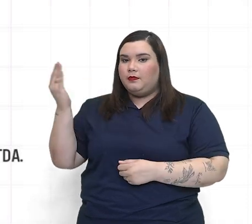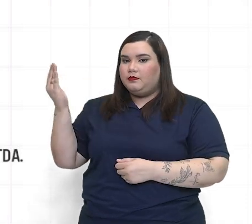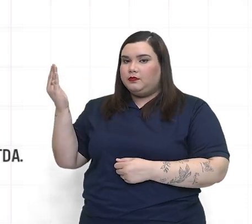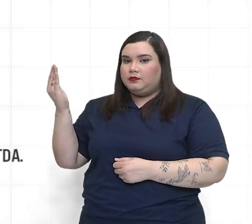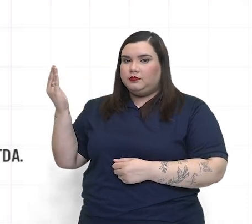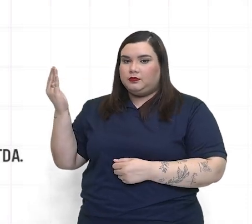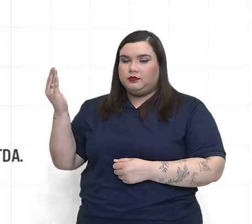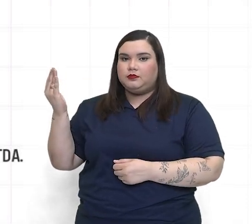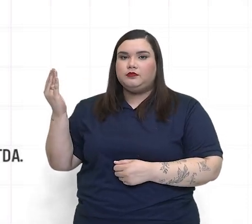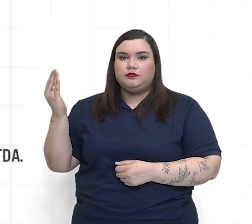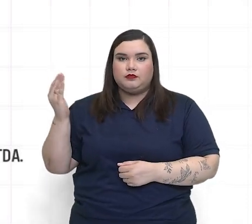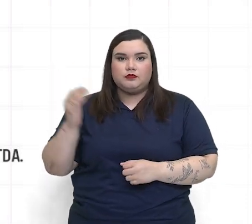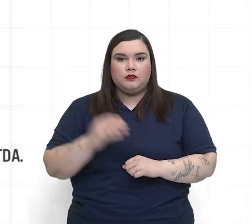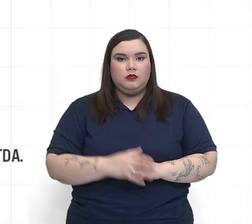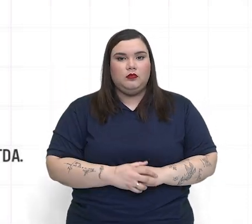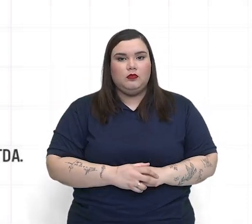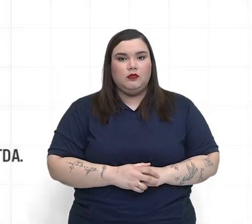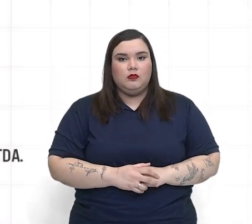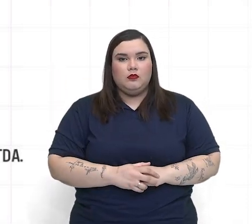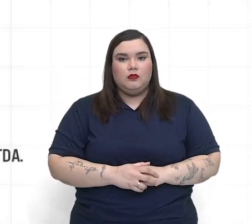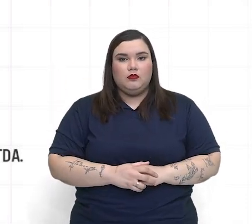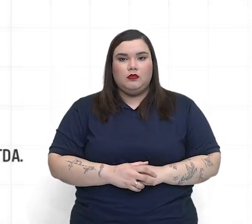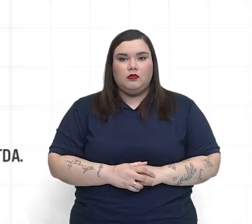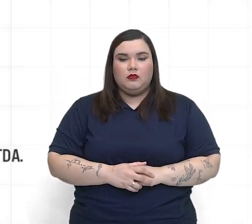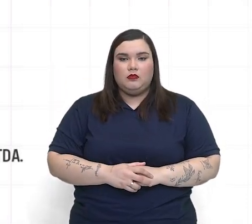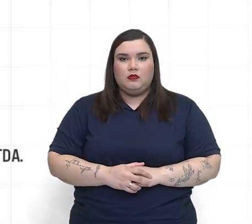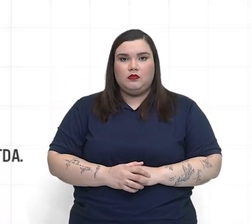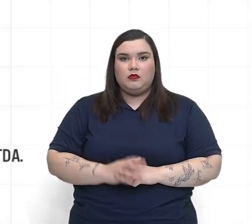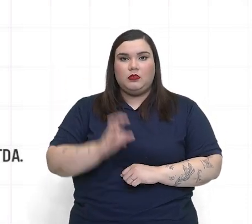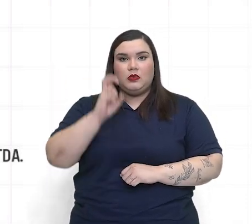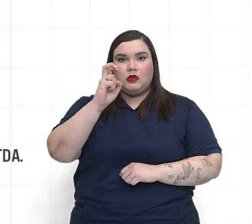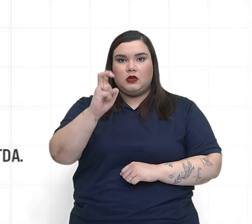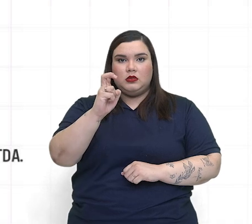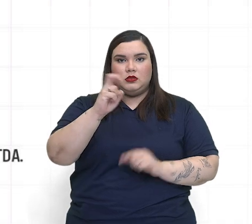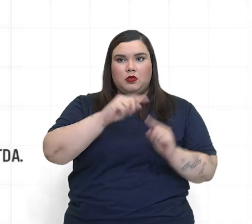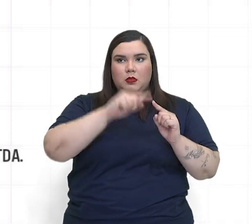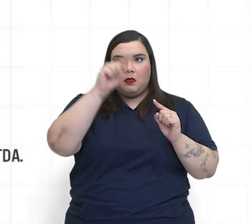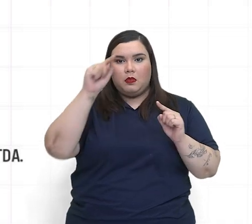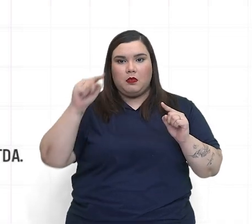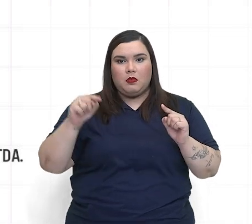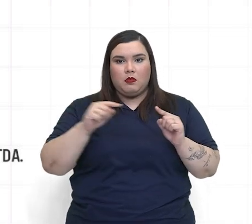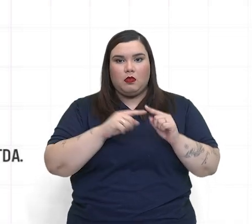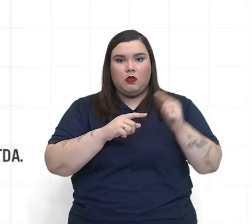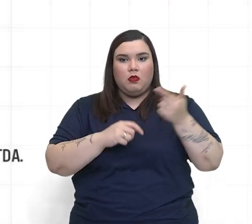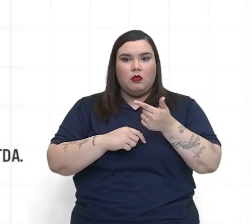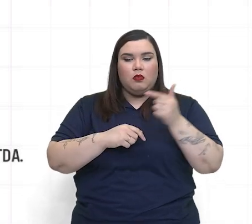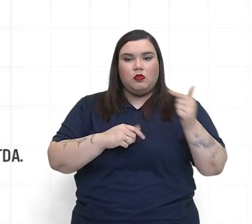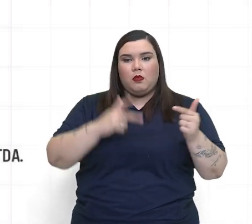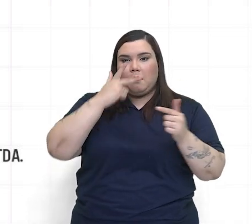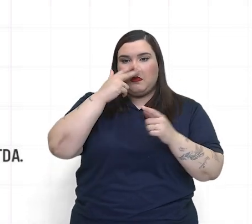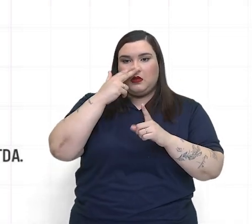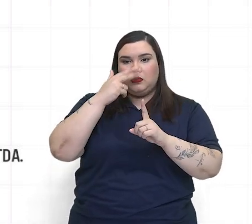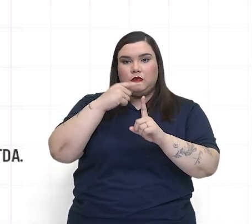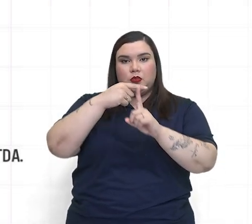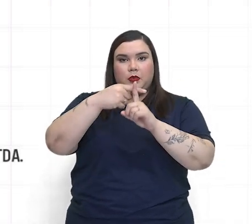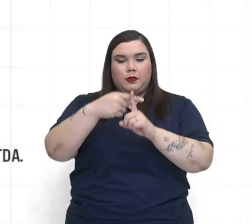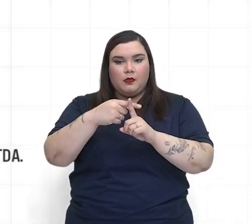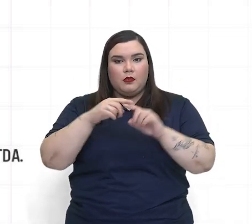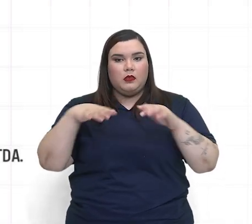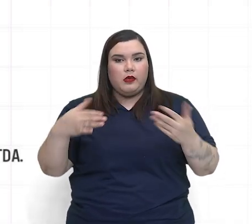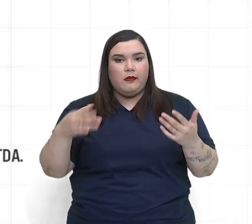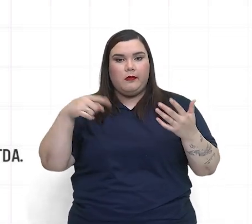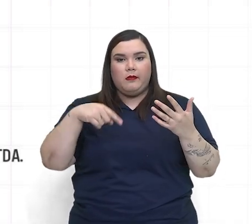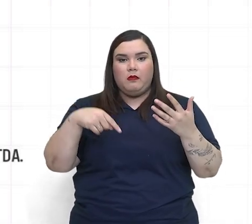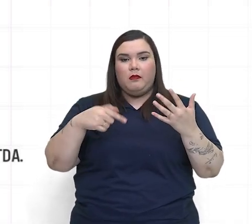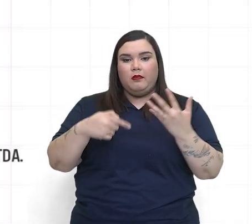Possui aqui 1, 2, 3, 4, 5 lados, um outro polígono aqui em forma de cruz. Então são